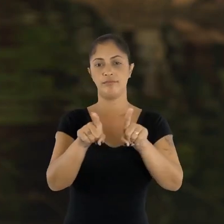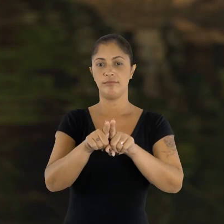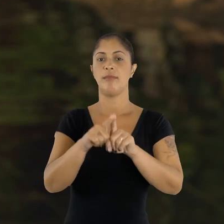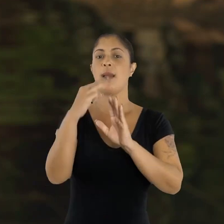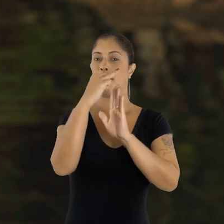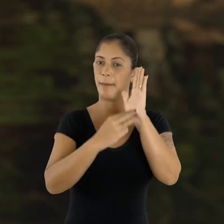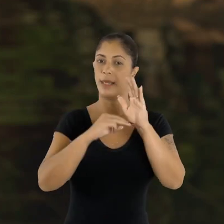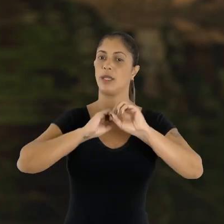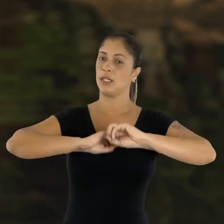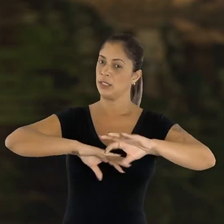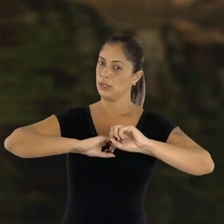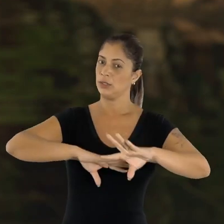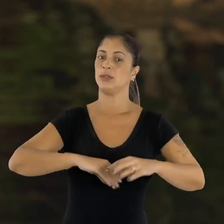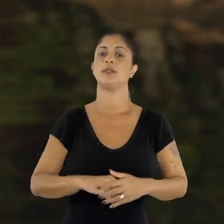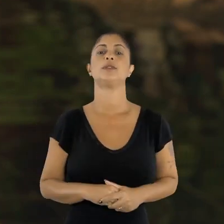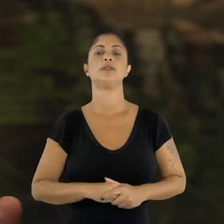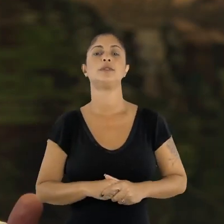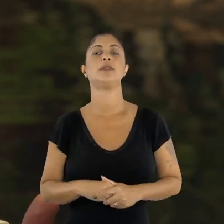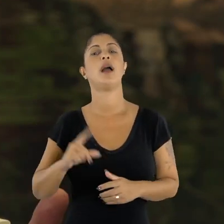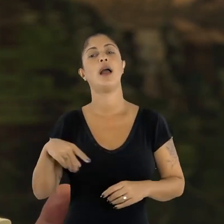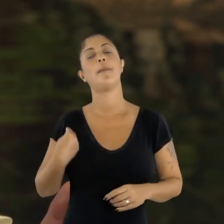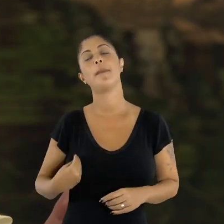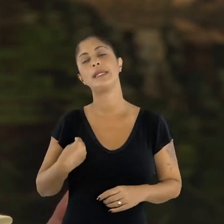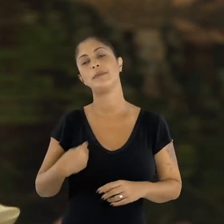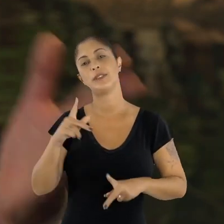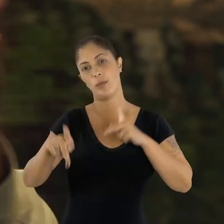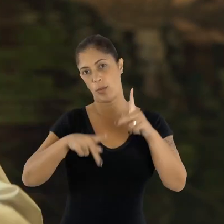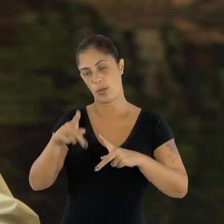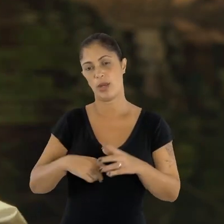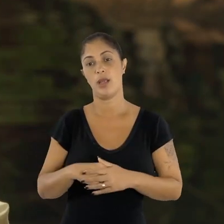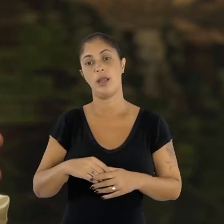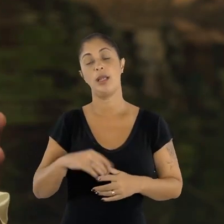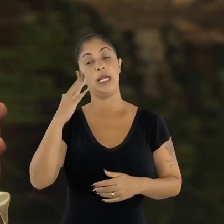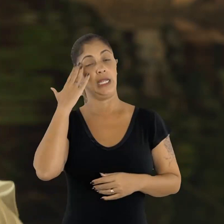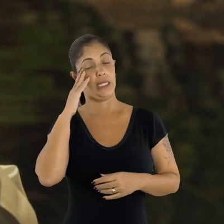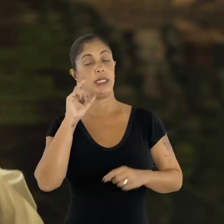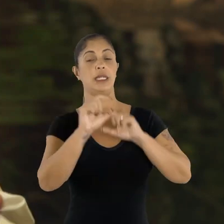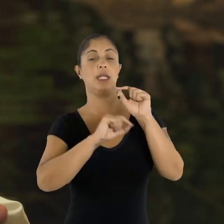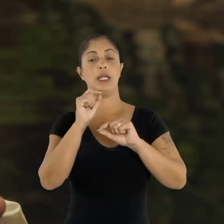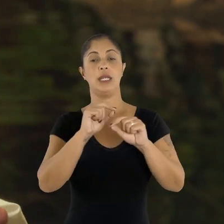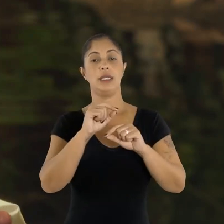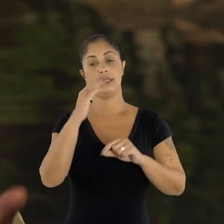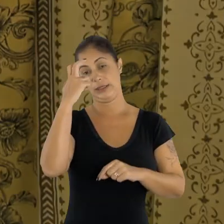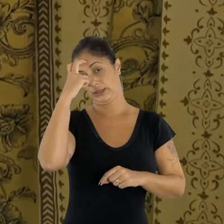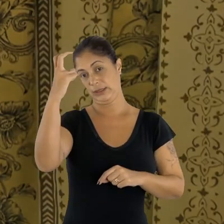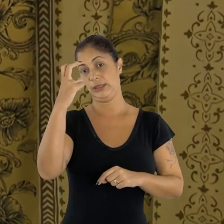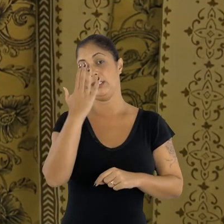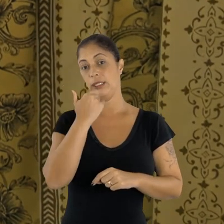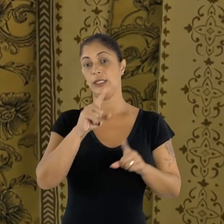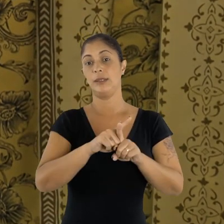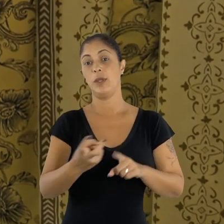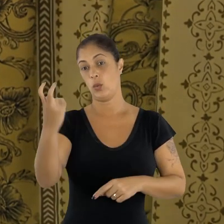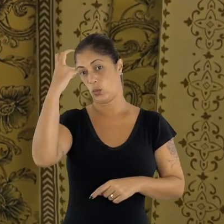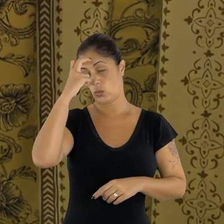educação nutricional. E incorporou também os métodos da educação popular como parte de uma participação popular. Ou